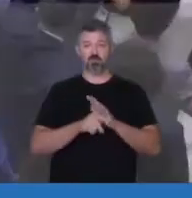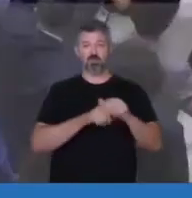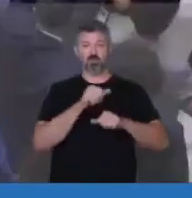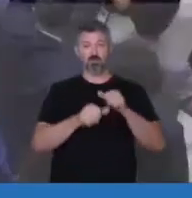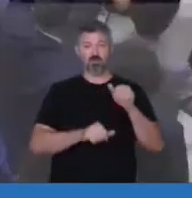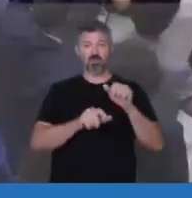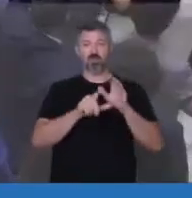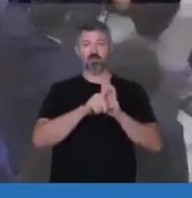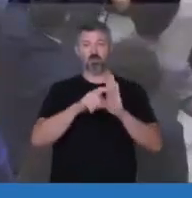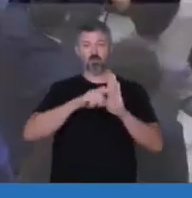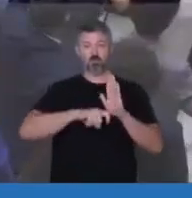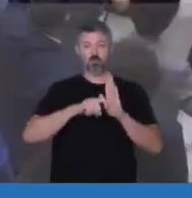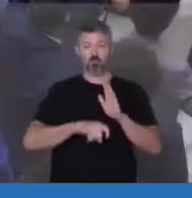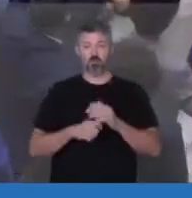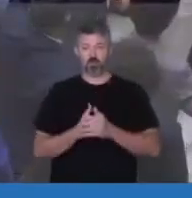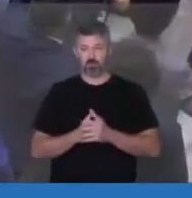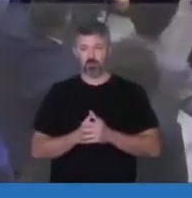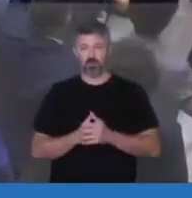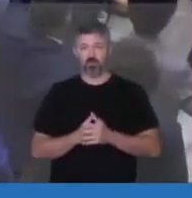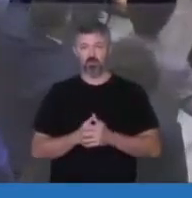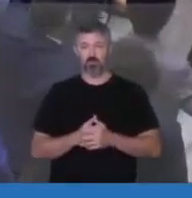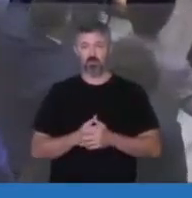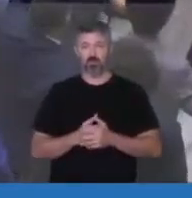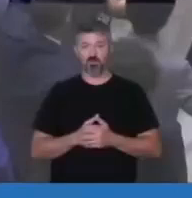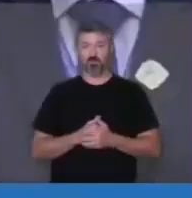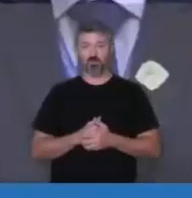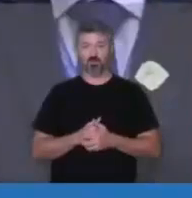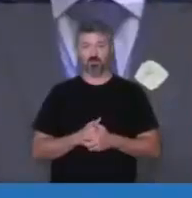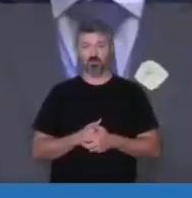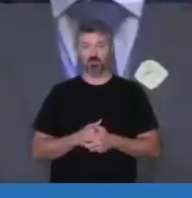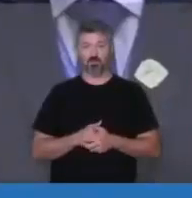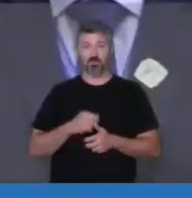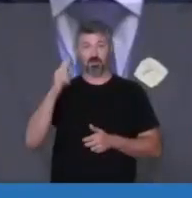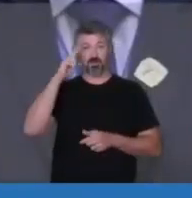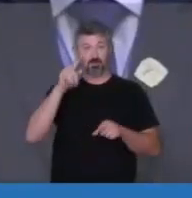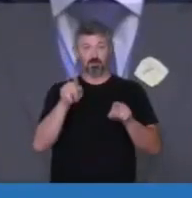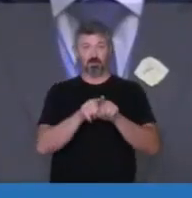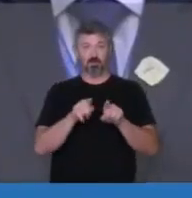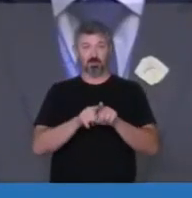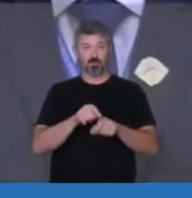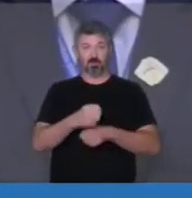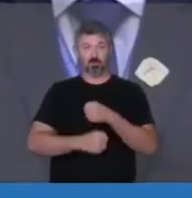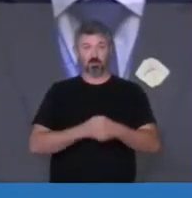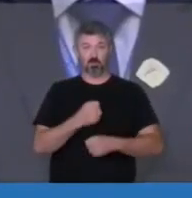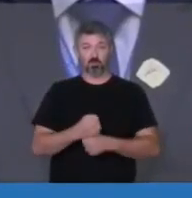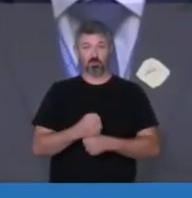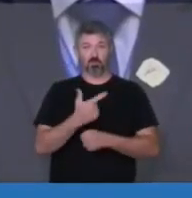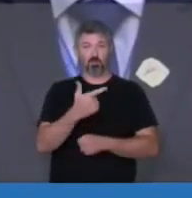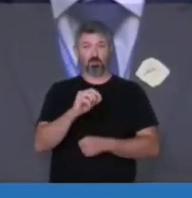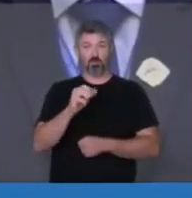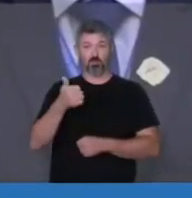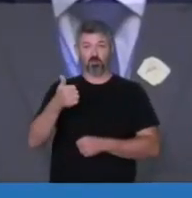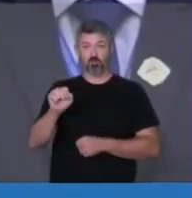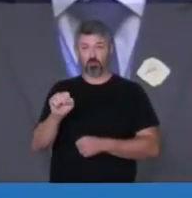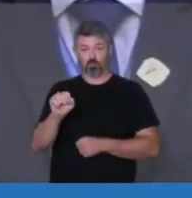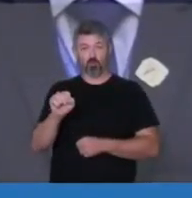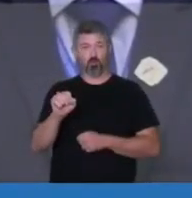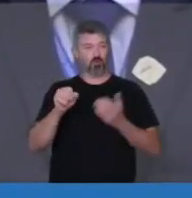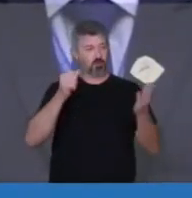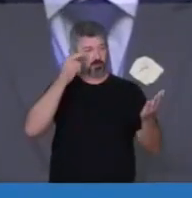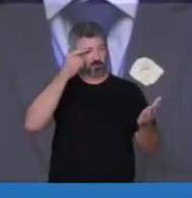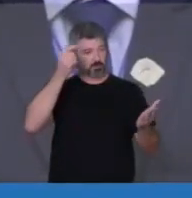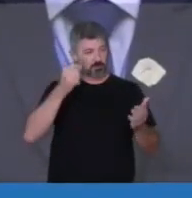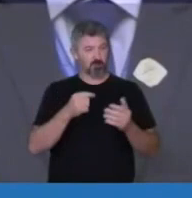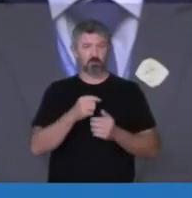tinha carro agora quem tem jatinho vai passar pagar IPVA tem até um estudo do sindicat dos auditores da